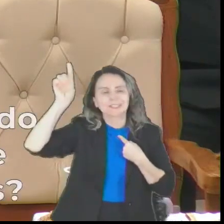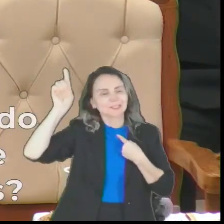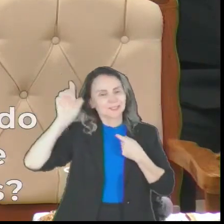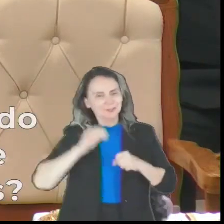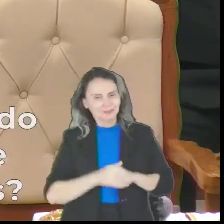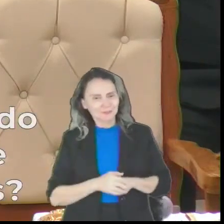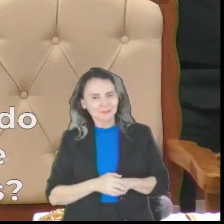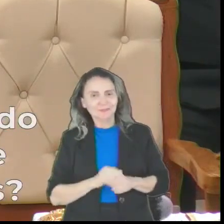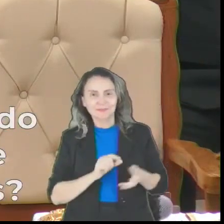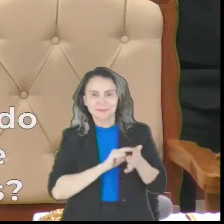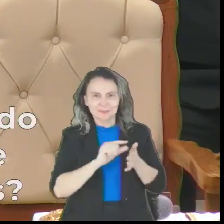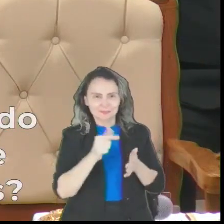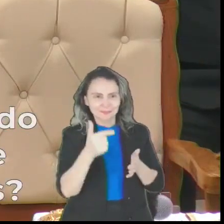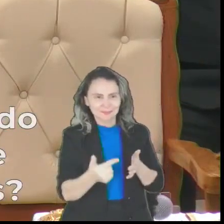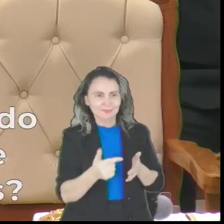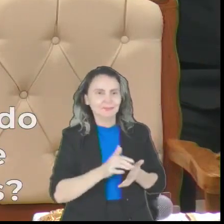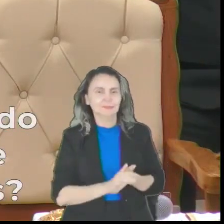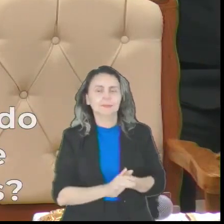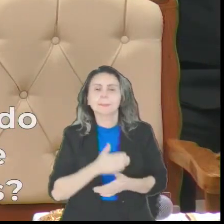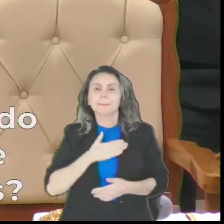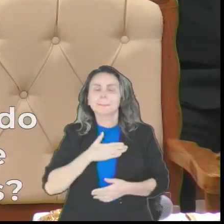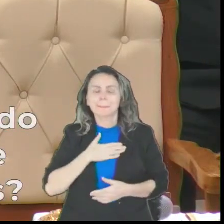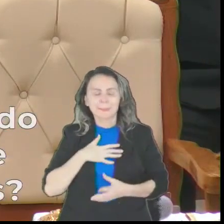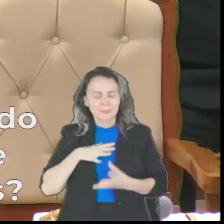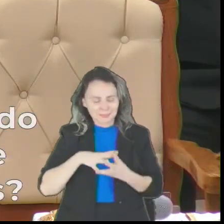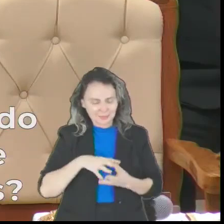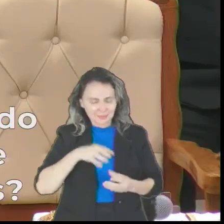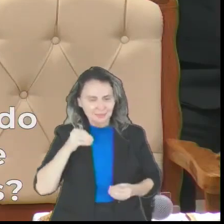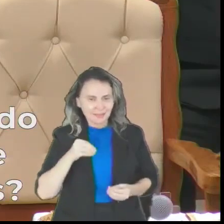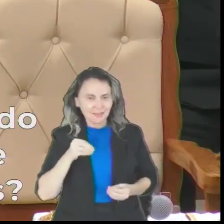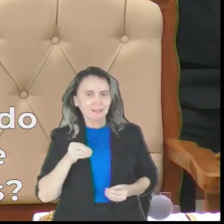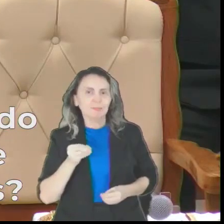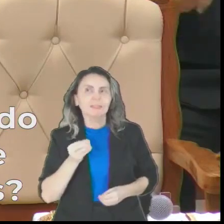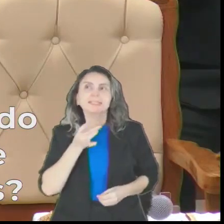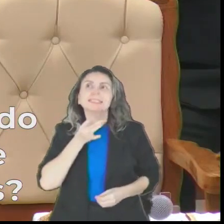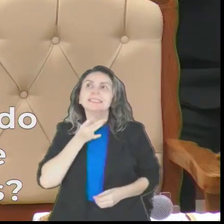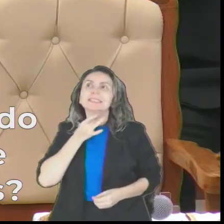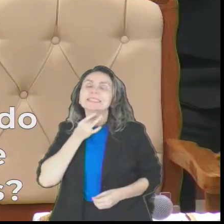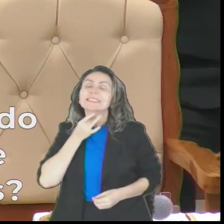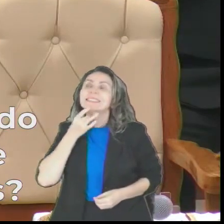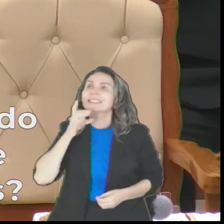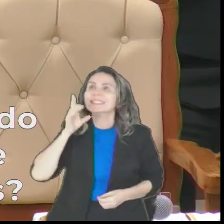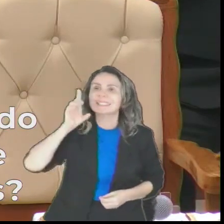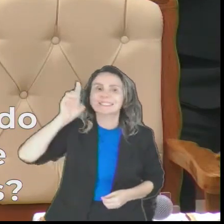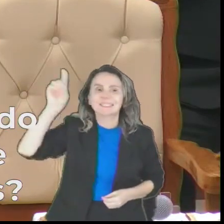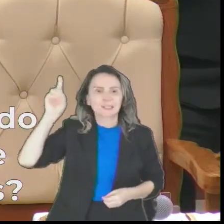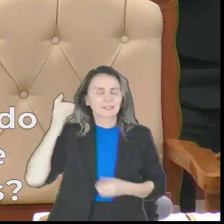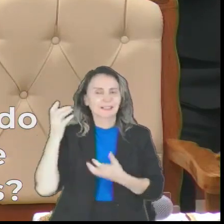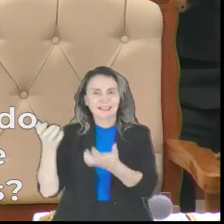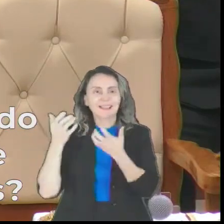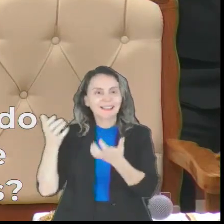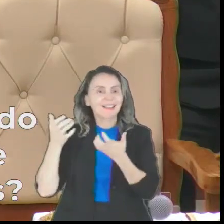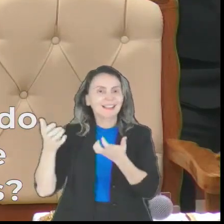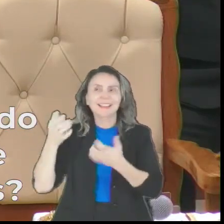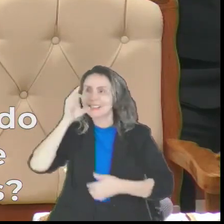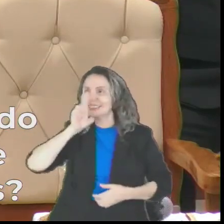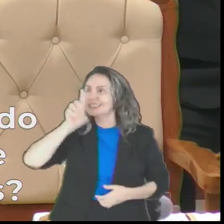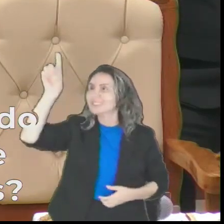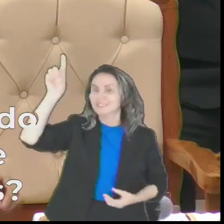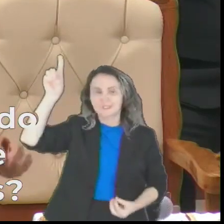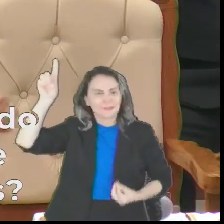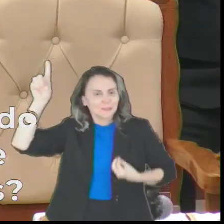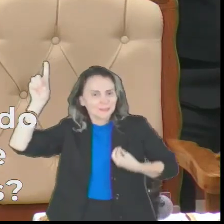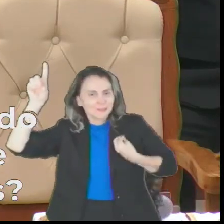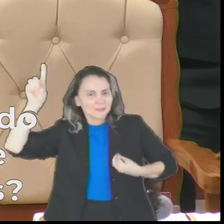A, ele diz: a minha alma tem sede de Deus, do Deus